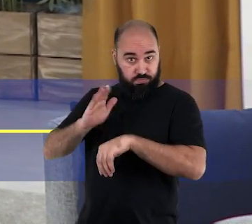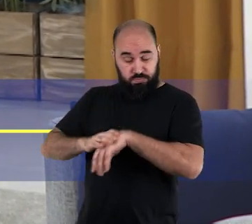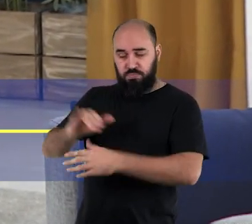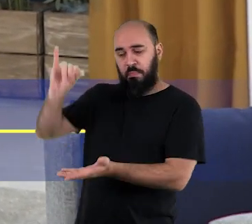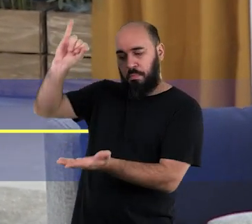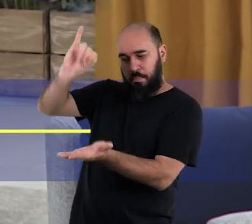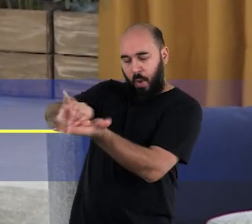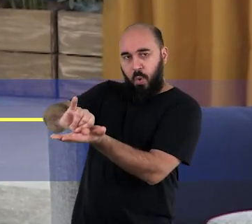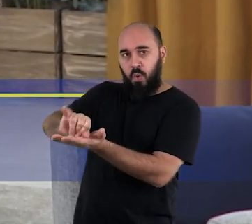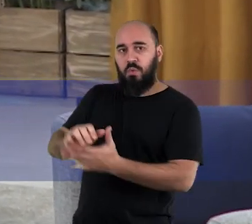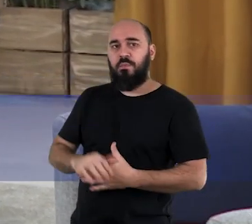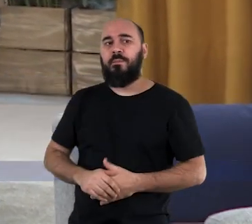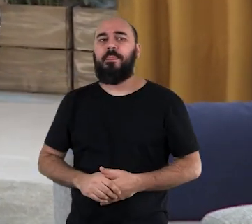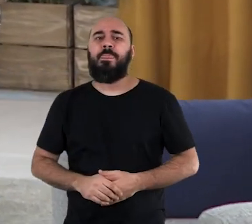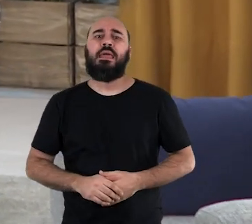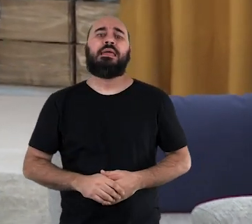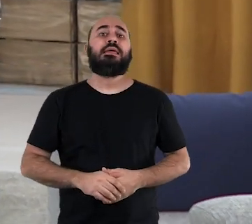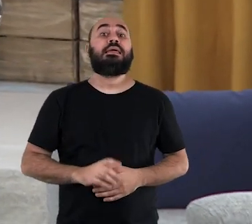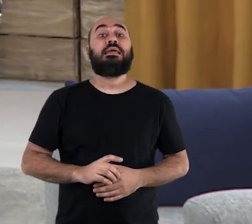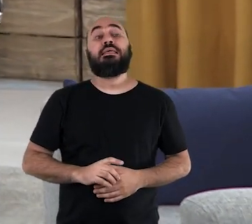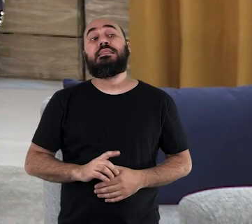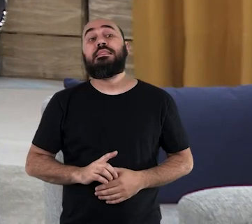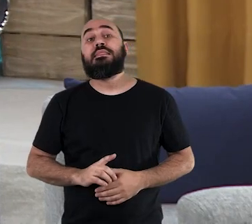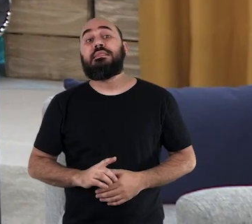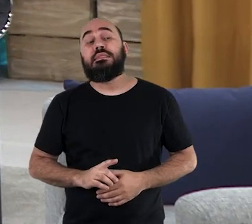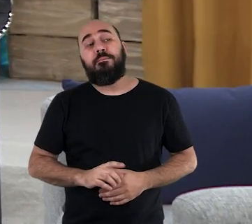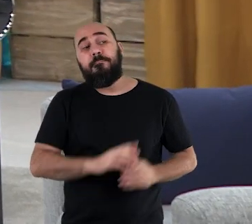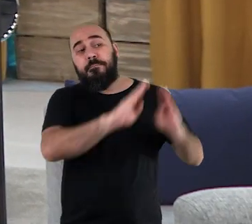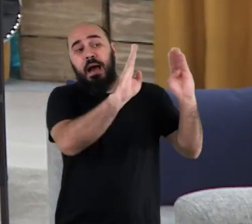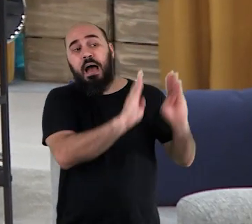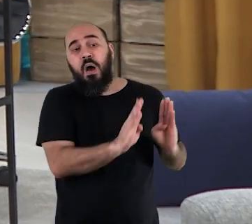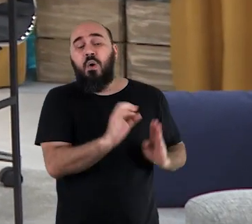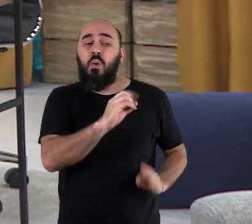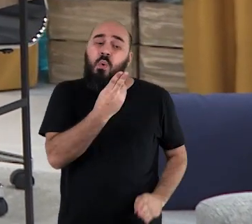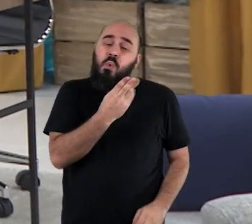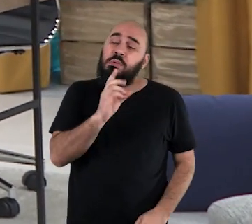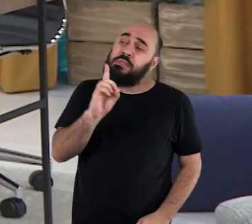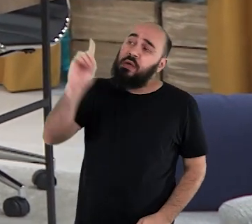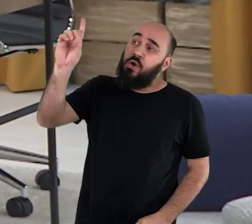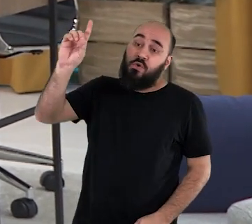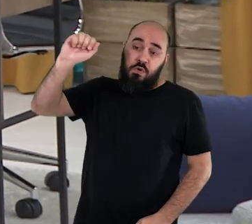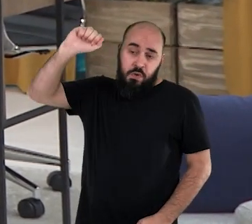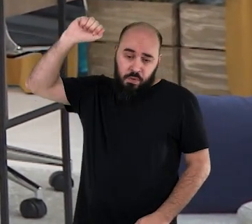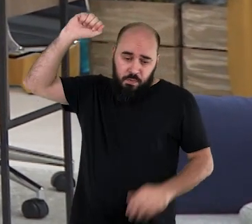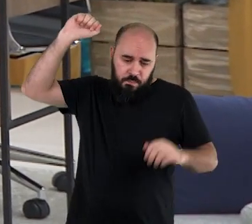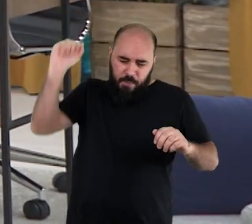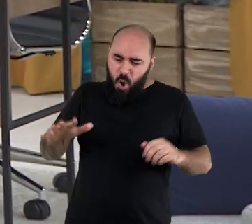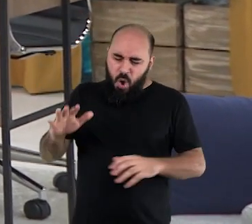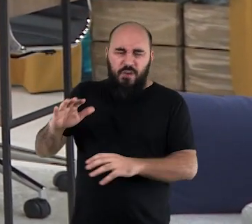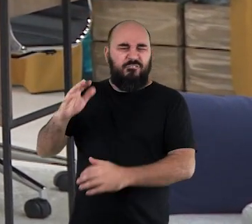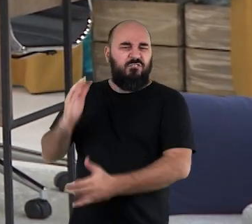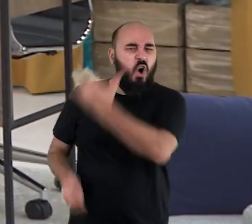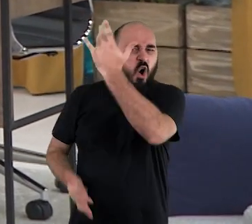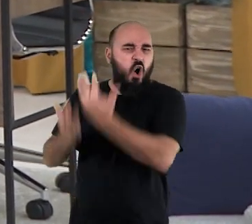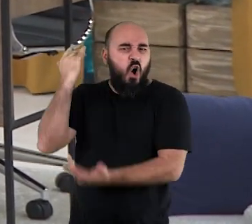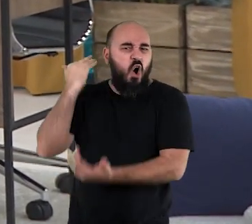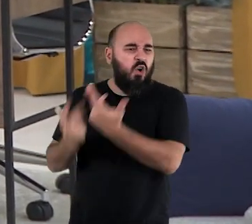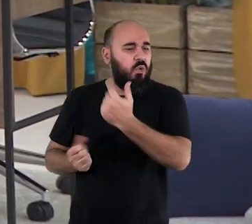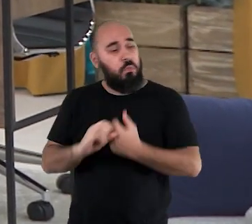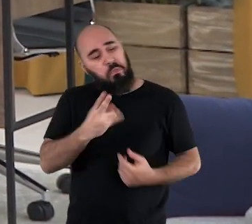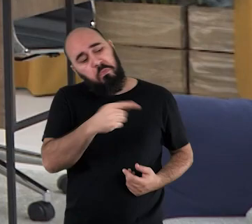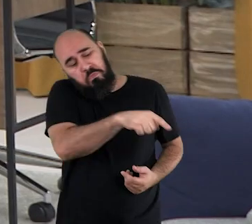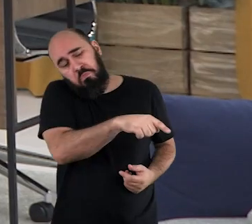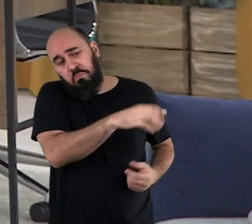E o Deus, disse Elias, que responder com fogo essa oferta, esse sacrifício, então esse será o